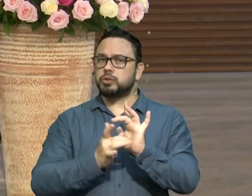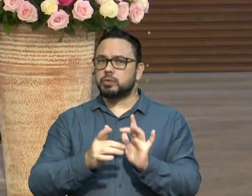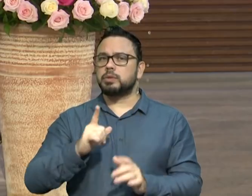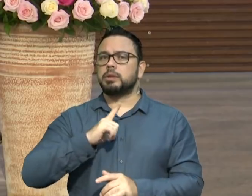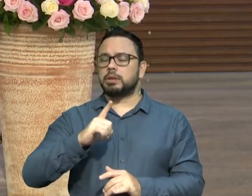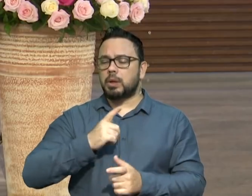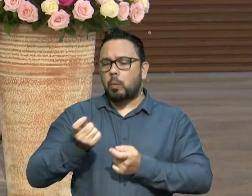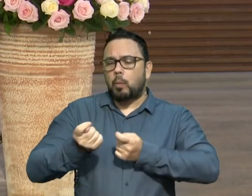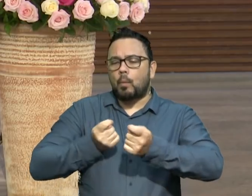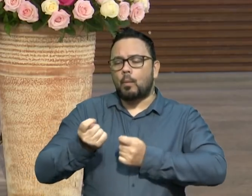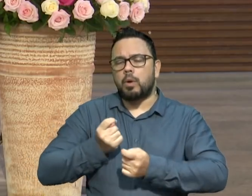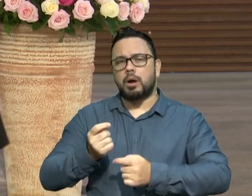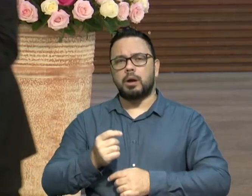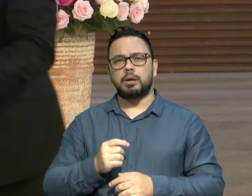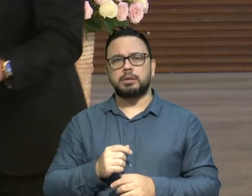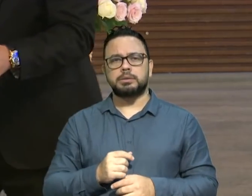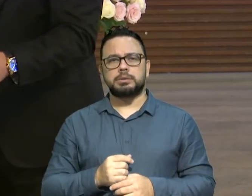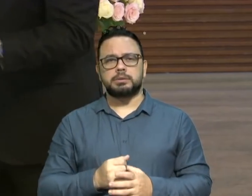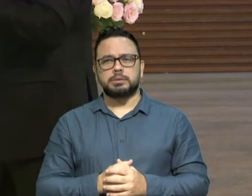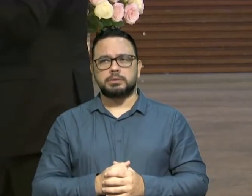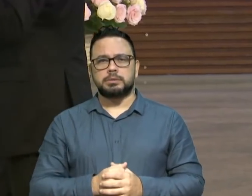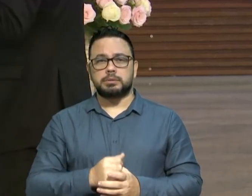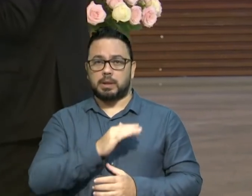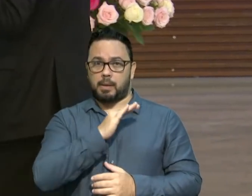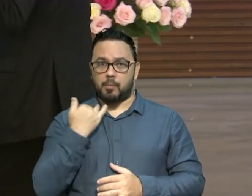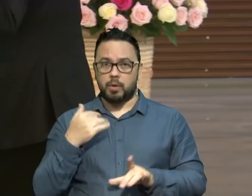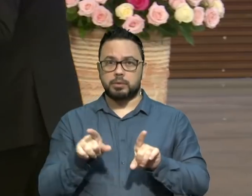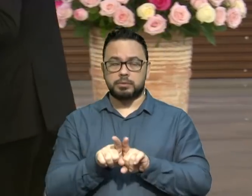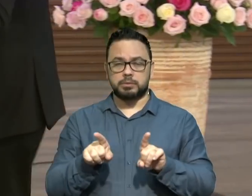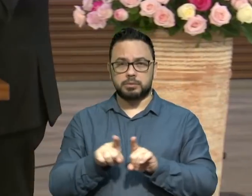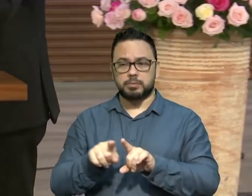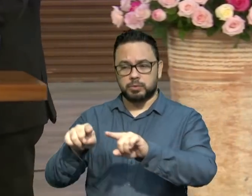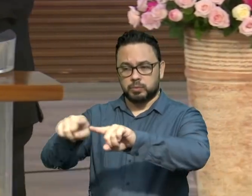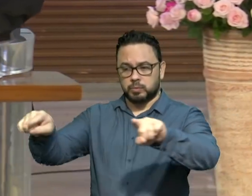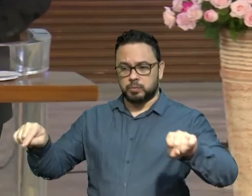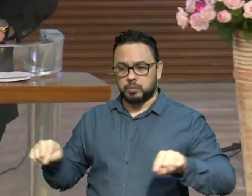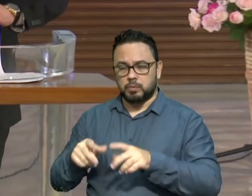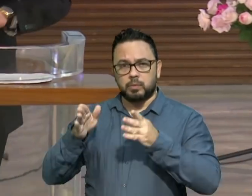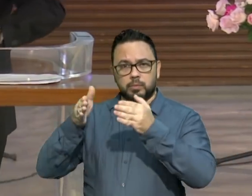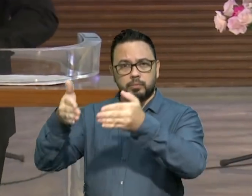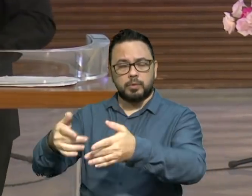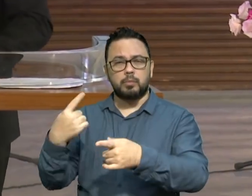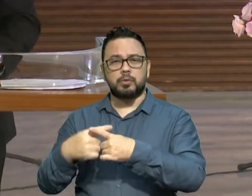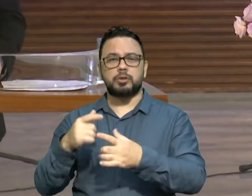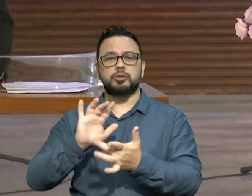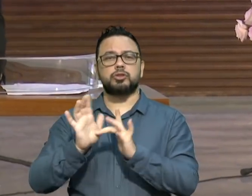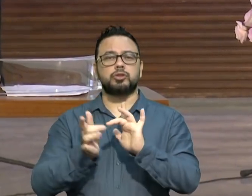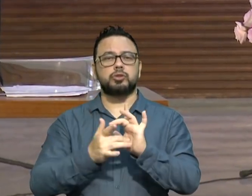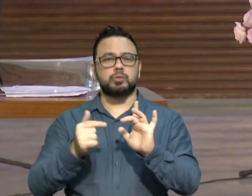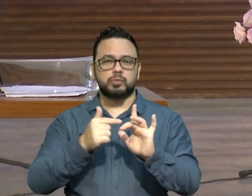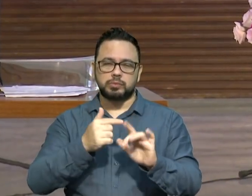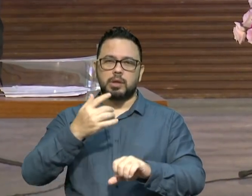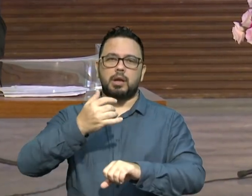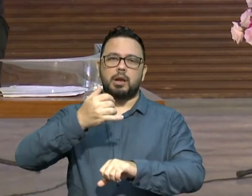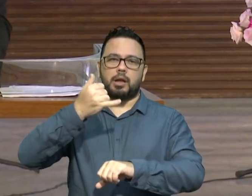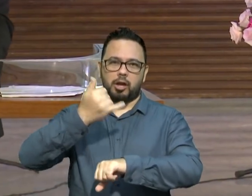e do inferno as chaves da Sepultura Porque ele é o dono da vida então a quarta a verdade